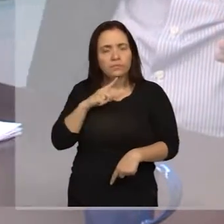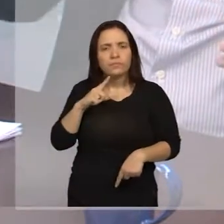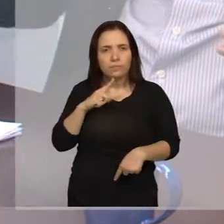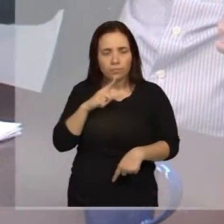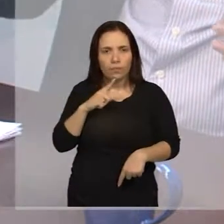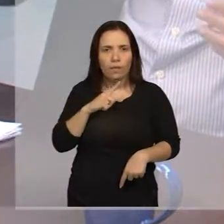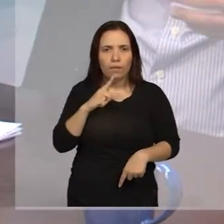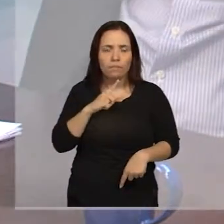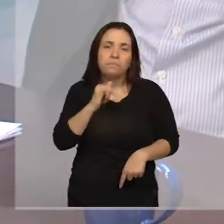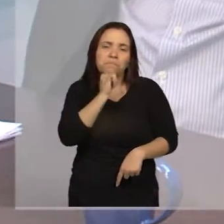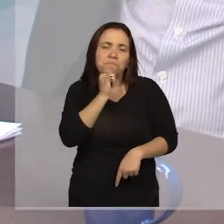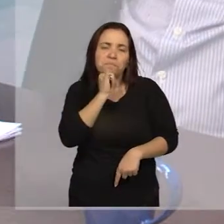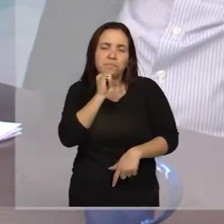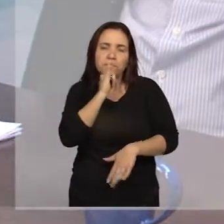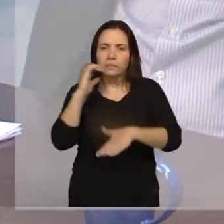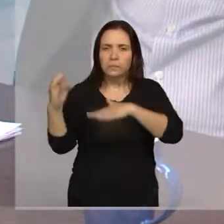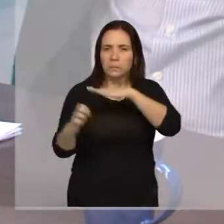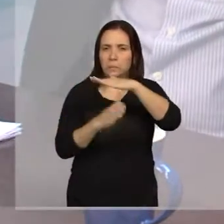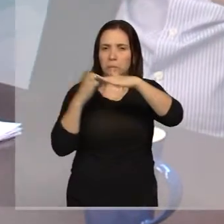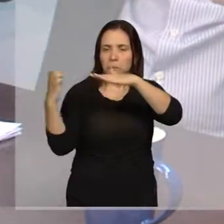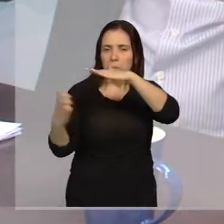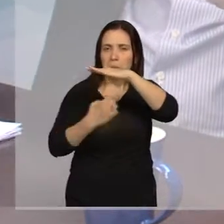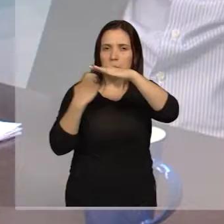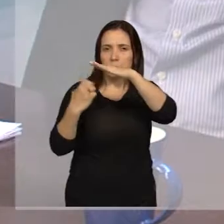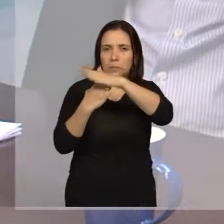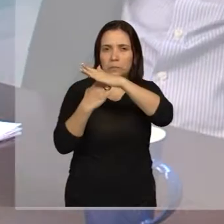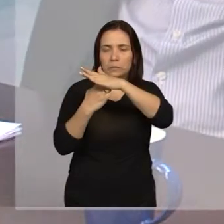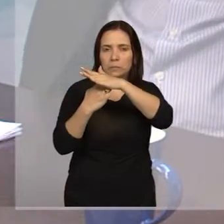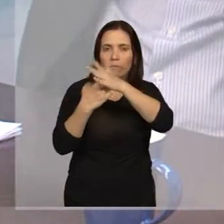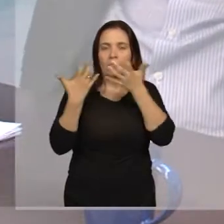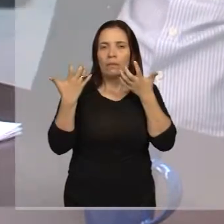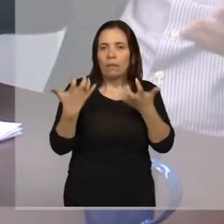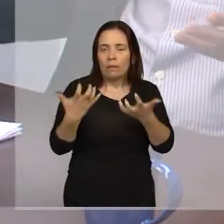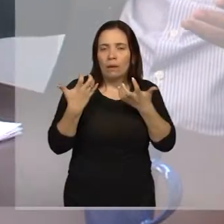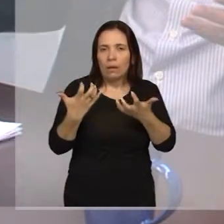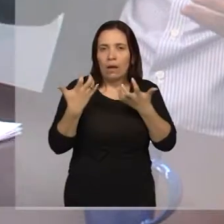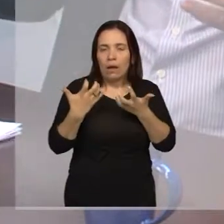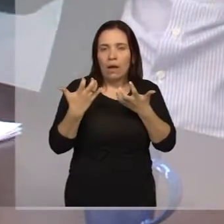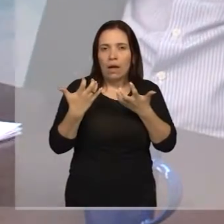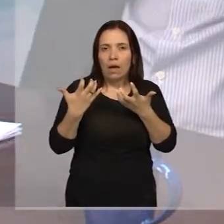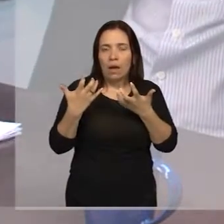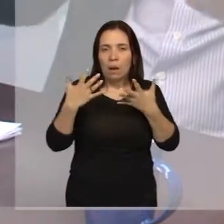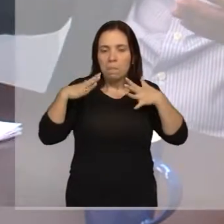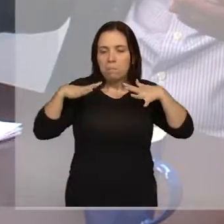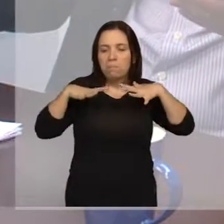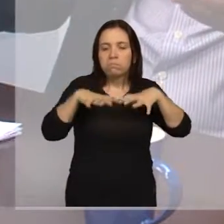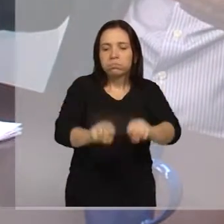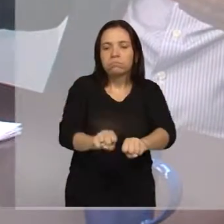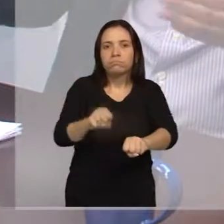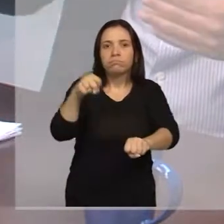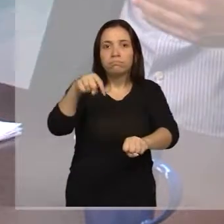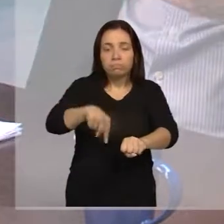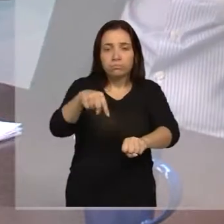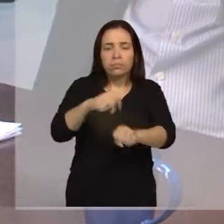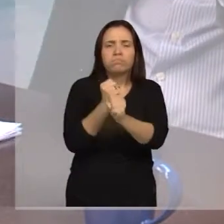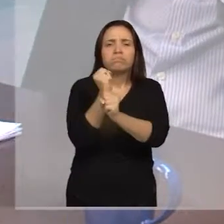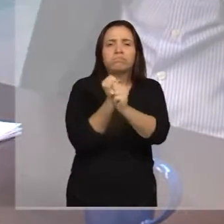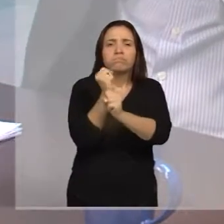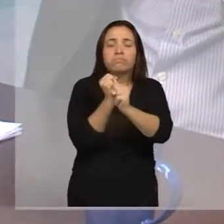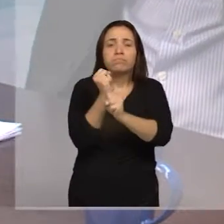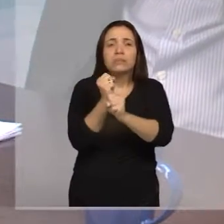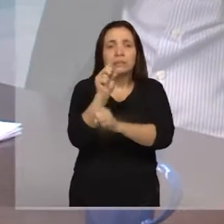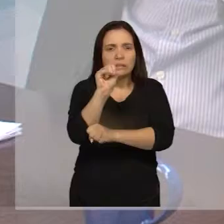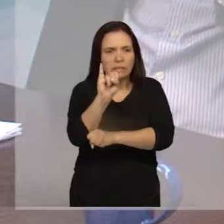imaginar uma grande corporação que vem para a área de infraestrutura, grandes investimentos de longo prazo, se você não tem